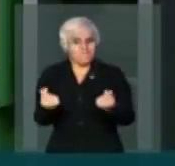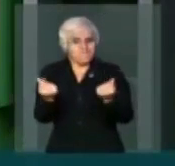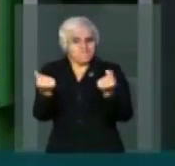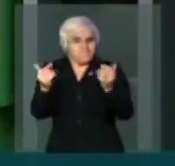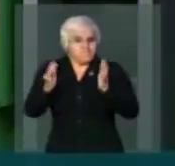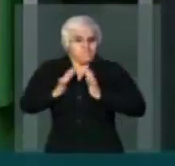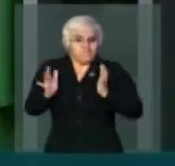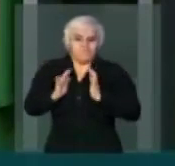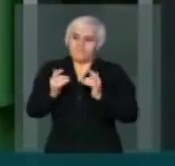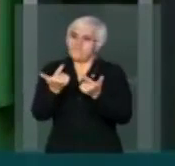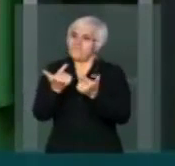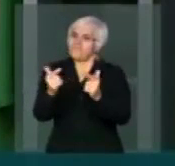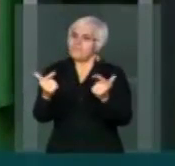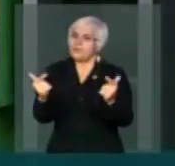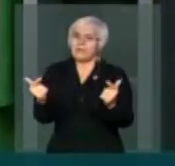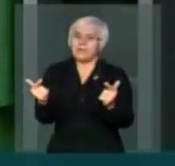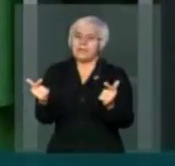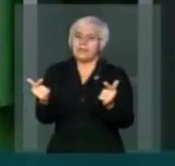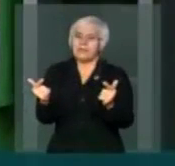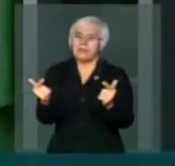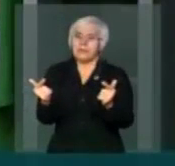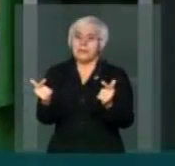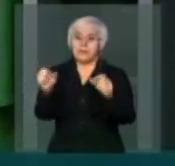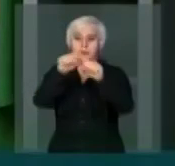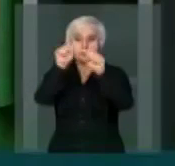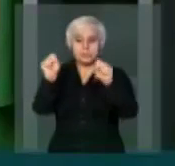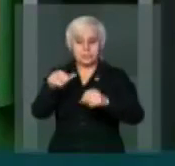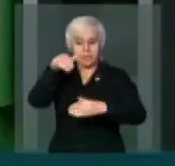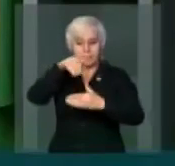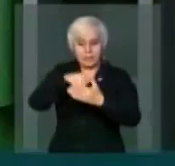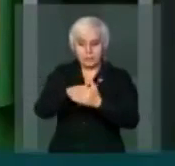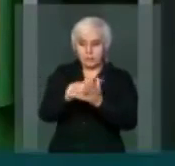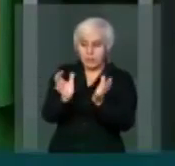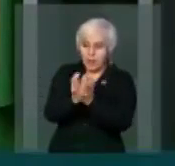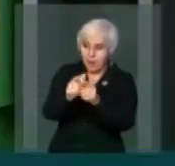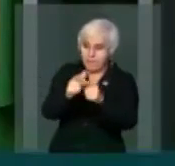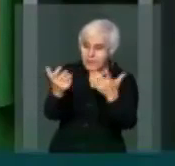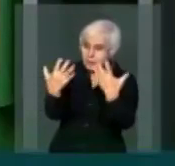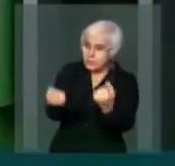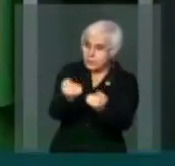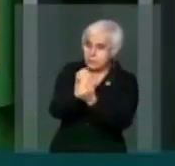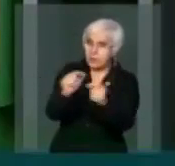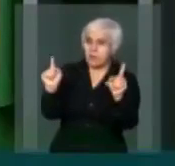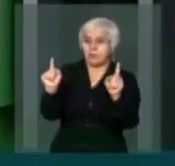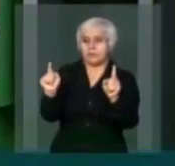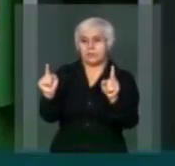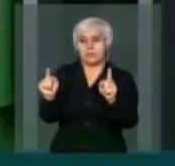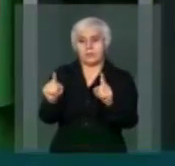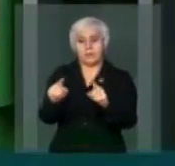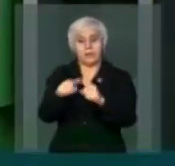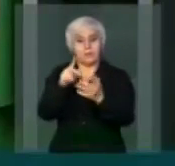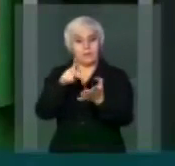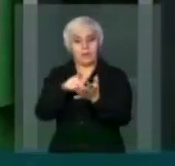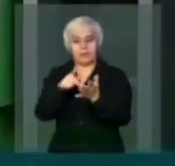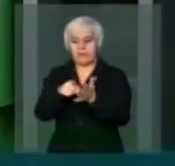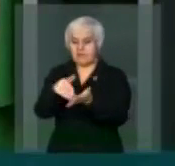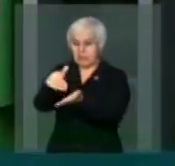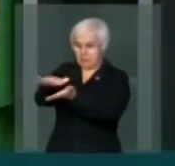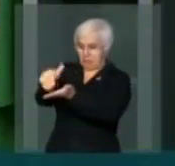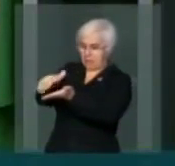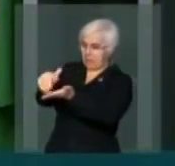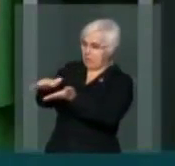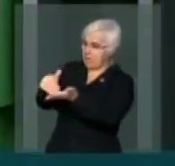material, não são bem-vindos ao sistema eleitoral vigente, antes são